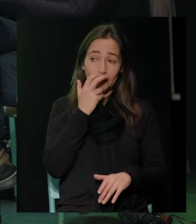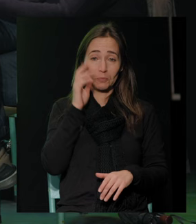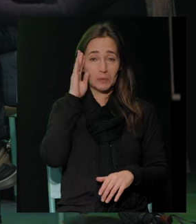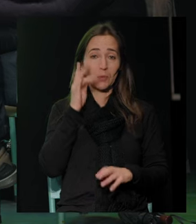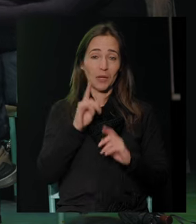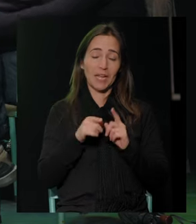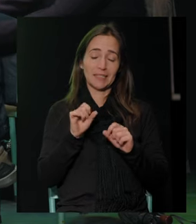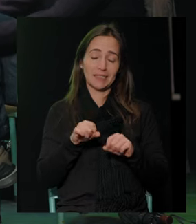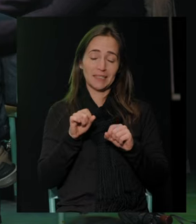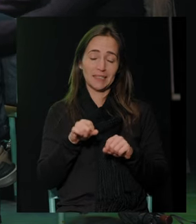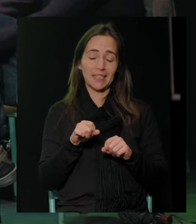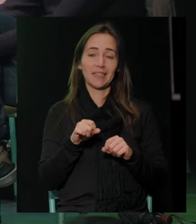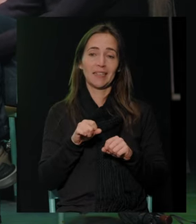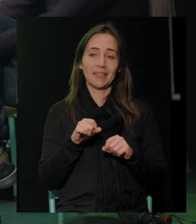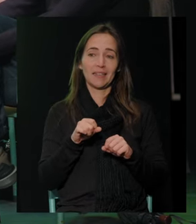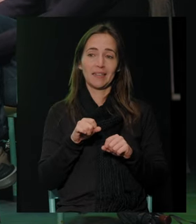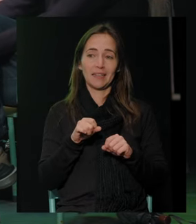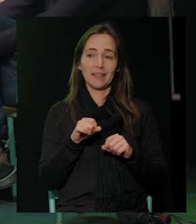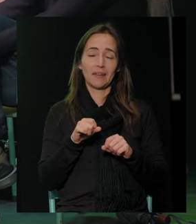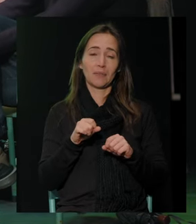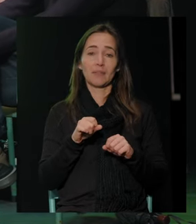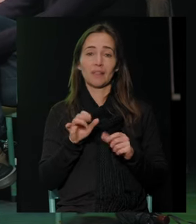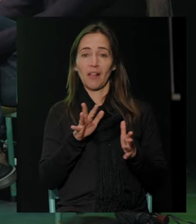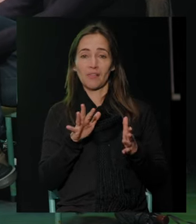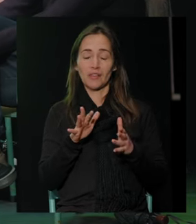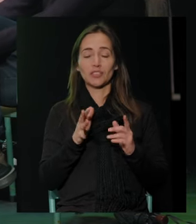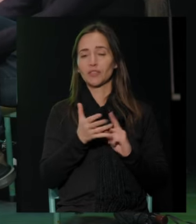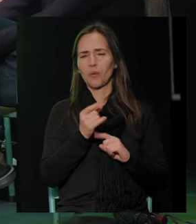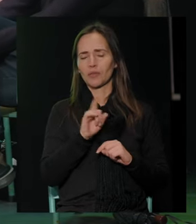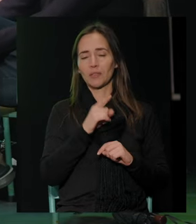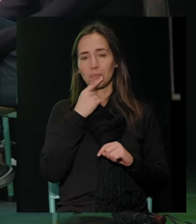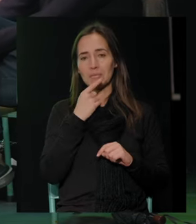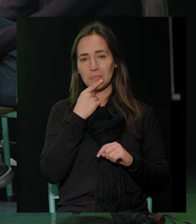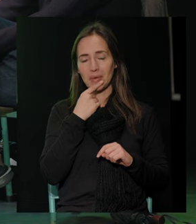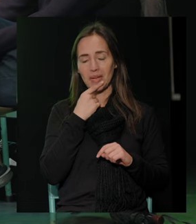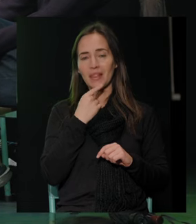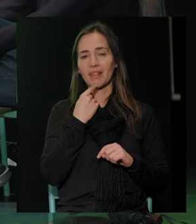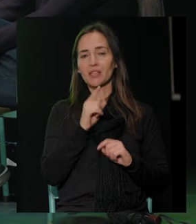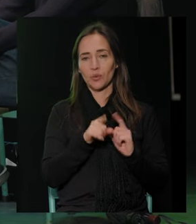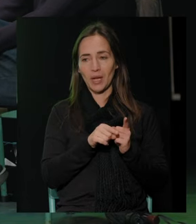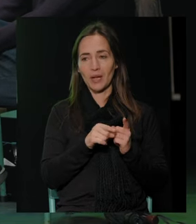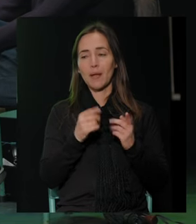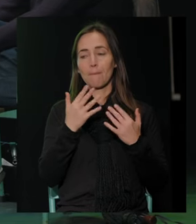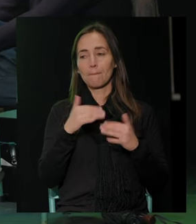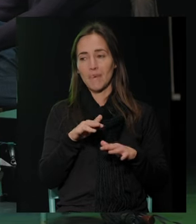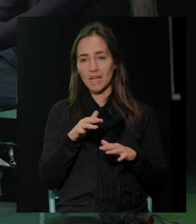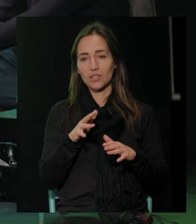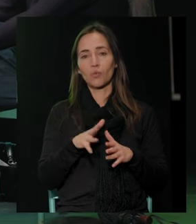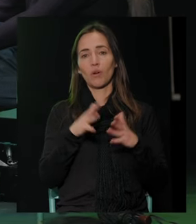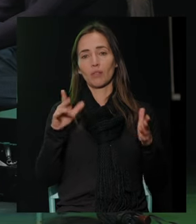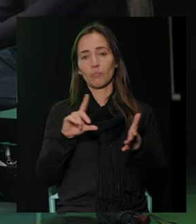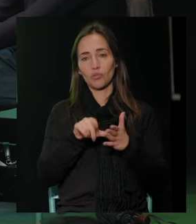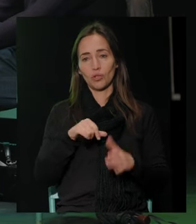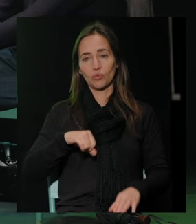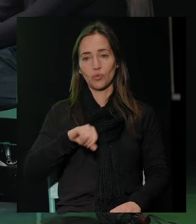é. Claro, claro. Está assim um bocado... sabe, não dá para perceber se calhar exatamente o que é que isso quer dizer. Mas então, um dos nossos grandes projetos,